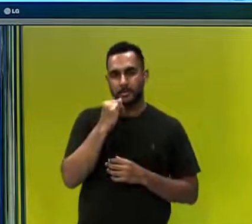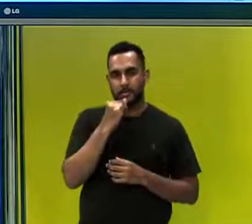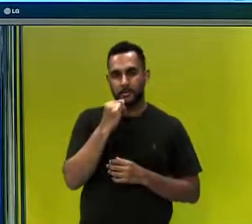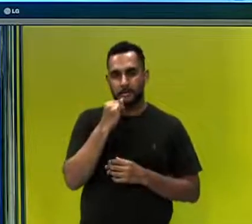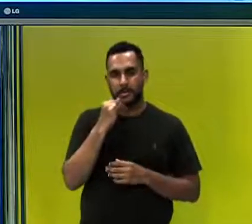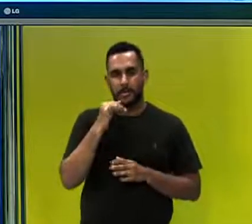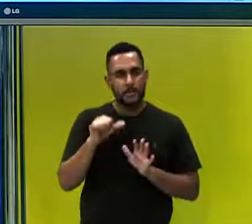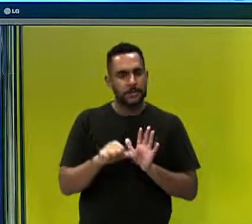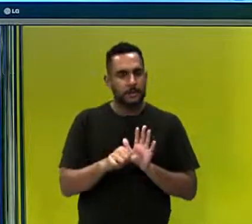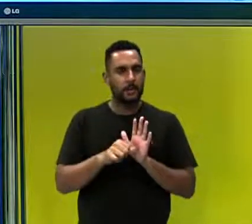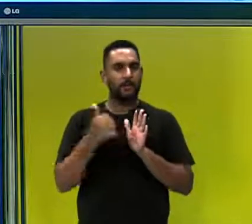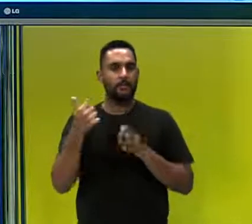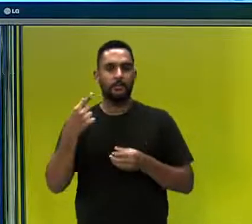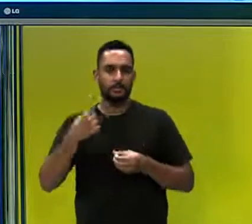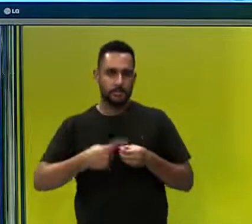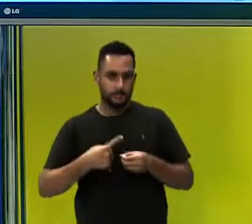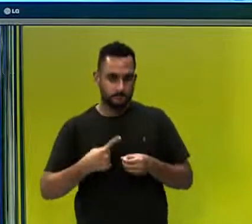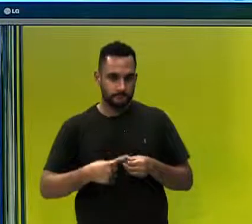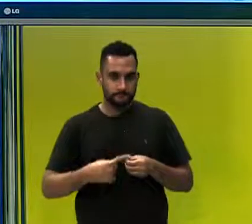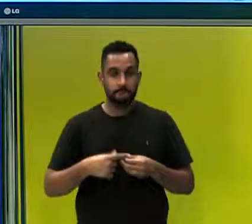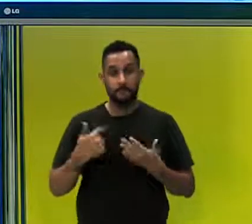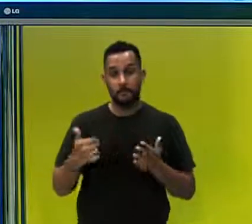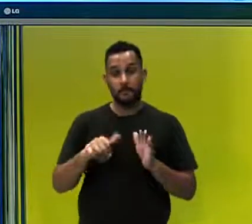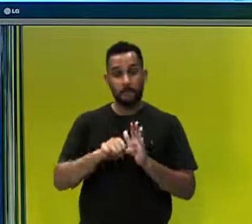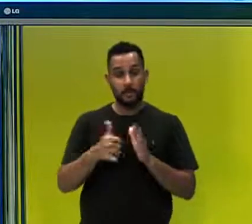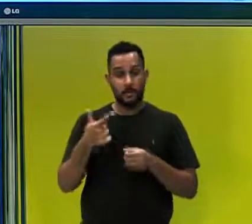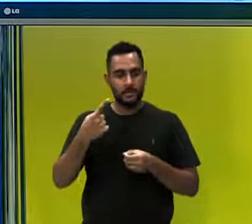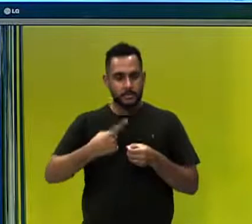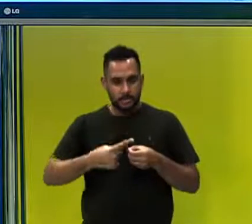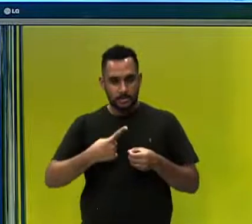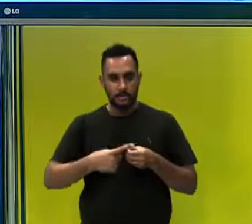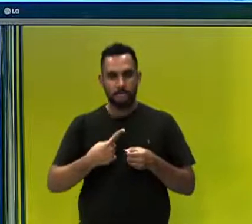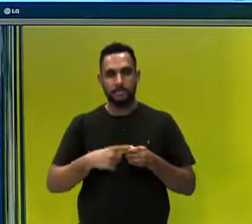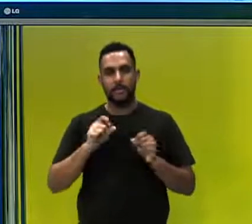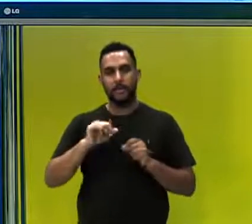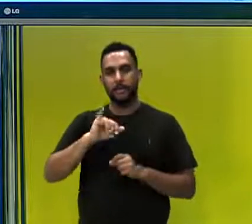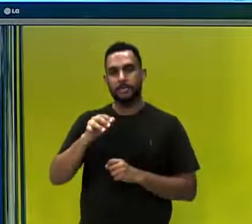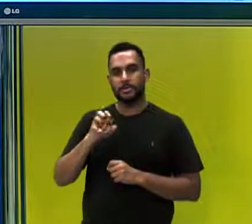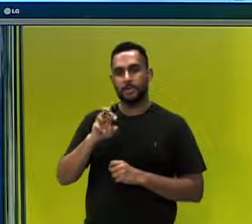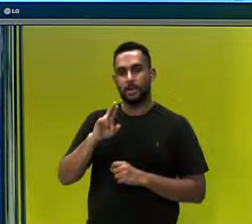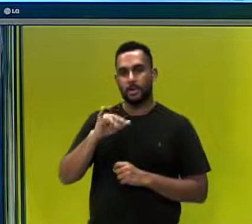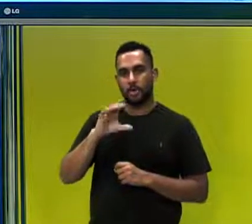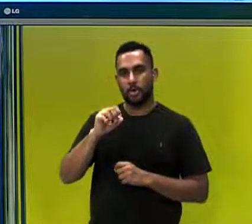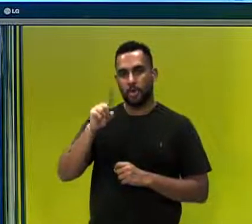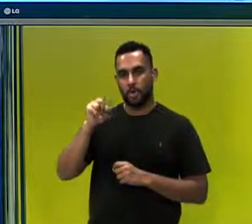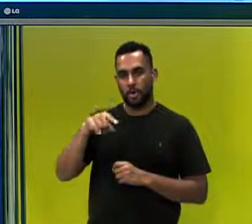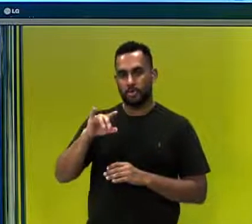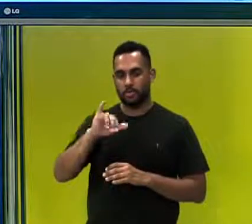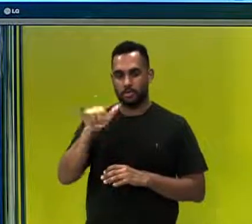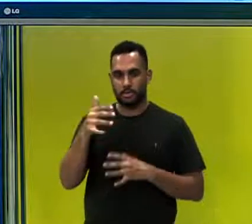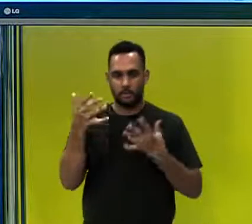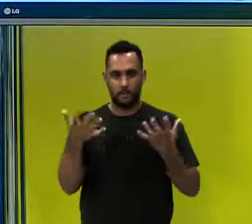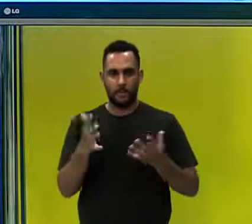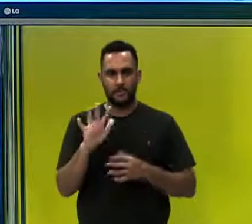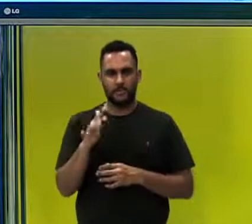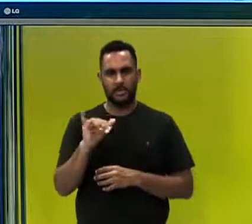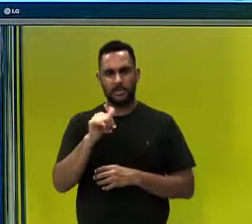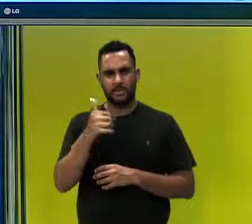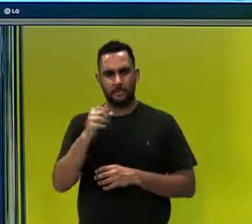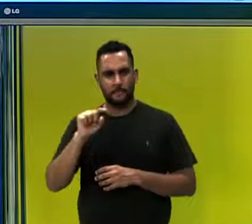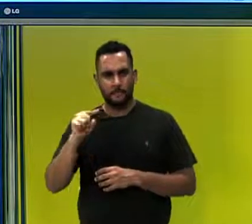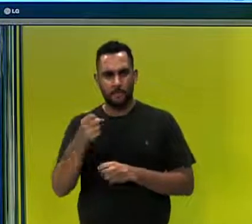das primeiras cidades. Então, a primeira cidade que nós temos relatos é Jericó, que tem uma data aí de 10 mil anos